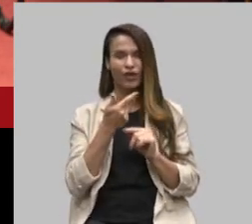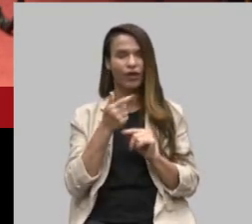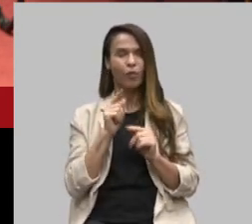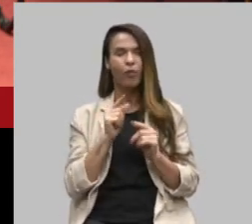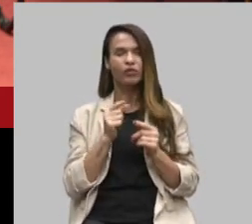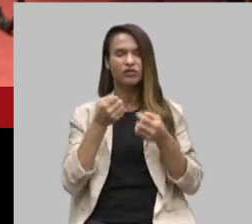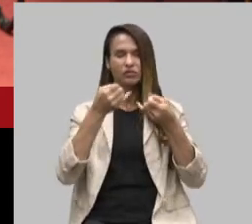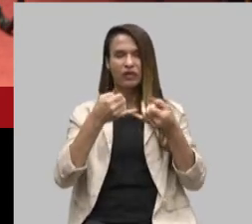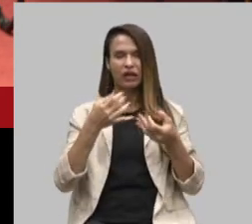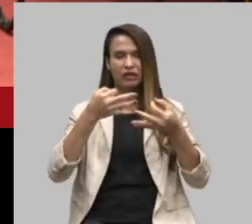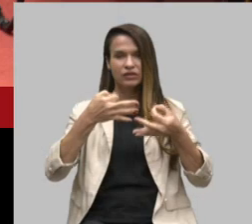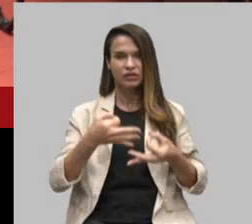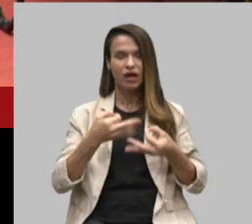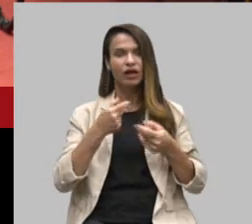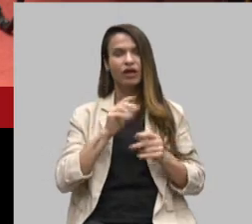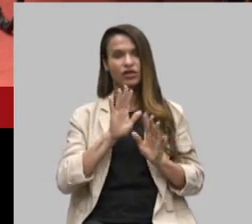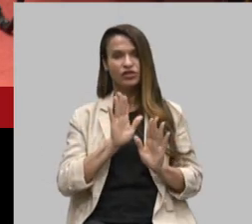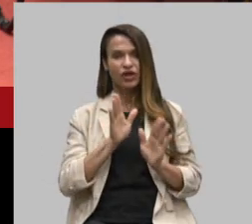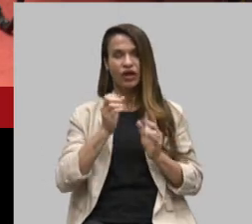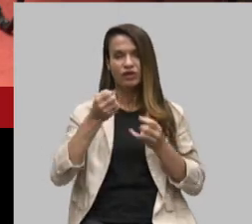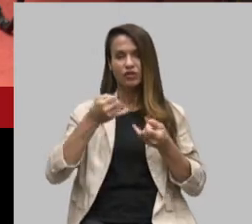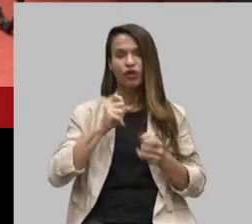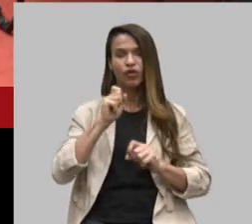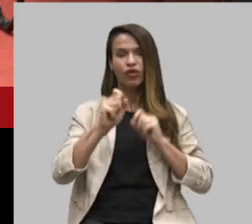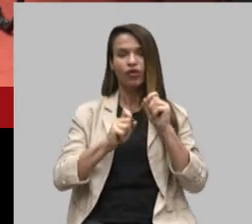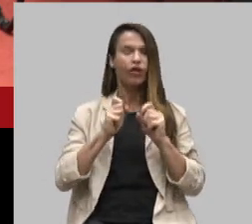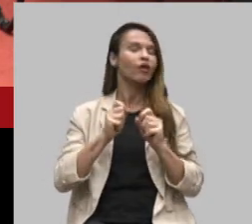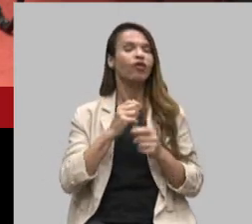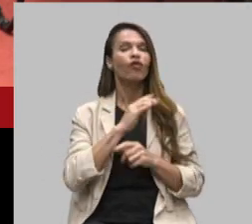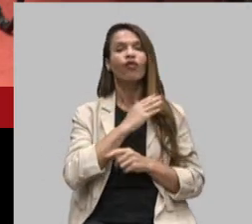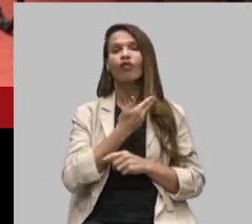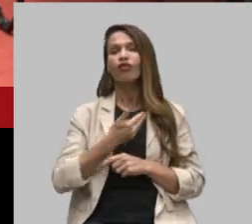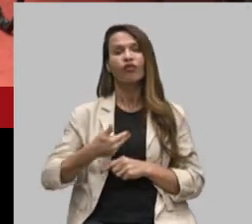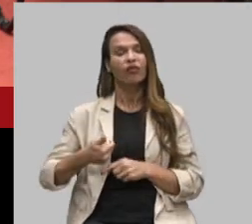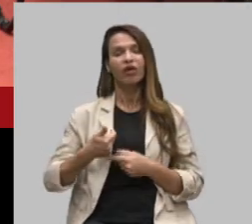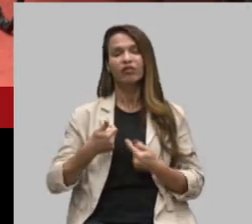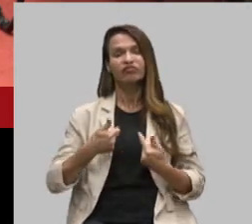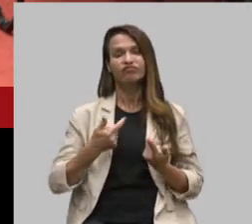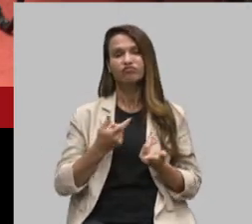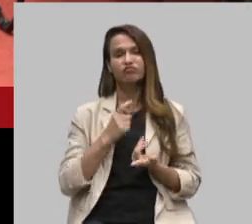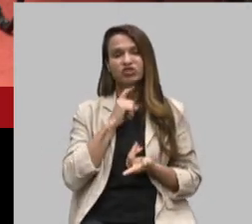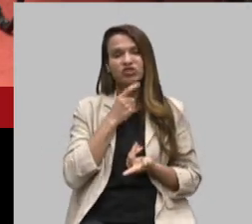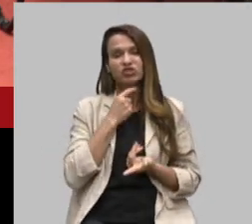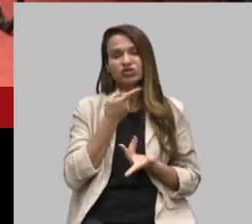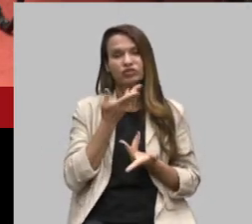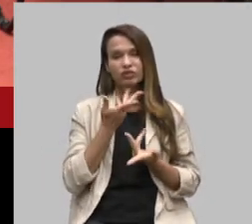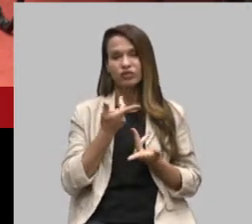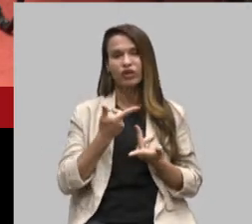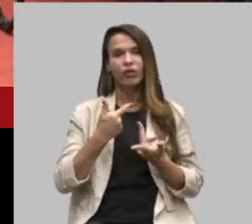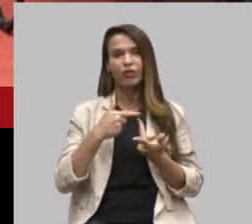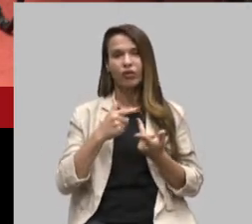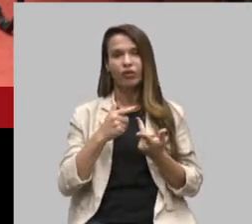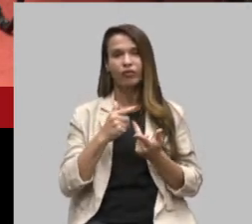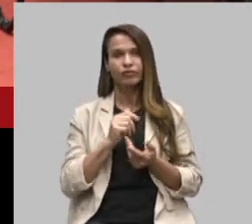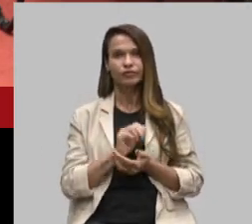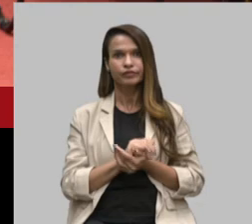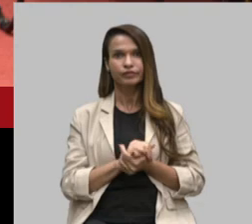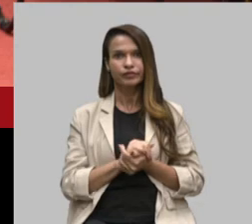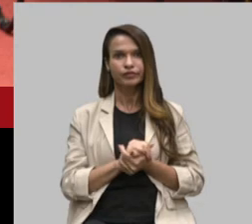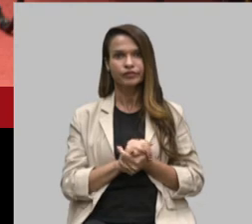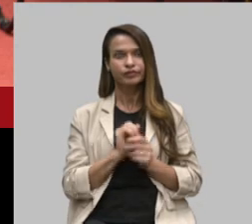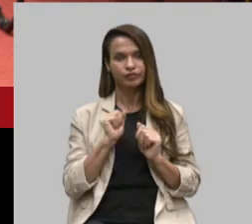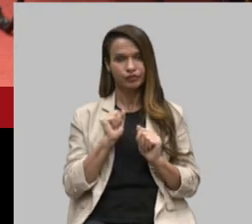porque como ele mesmo disse pro governo não não faz sentido Não se aplicaria um aluno T pode concluir rapidinho